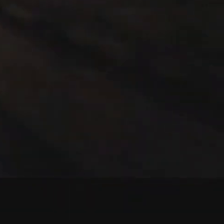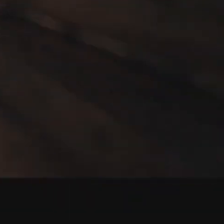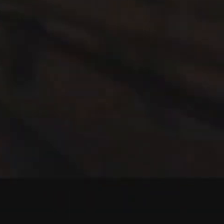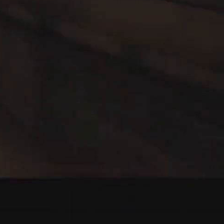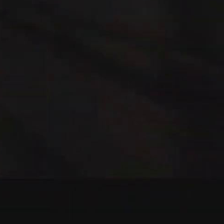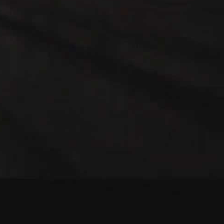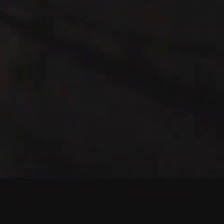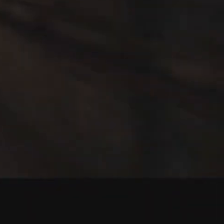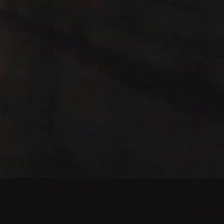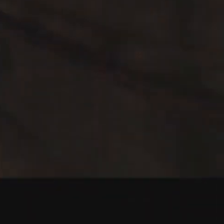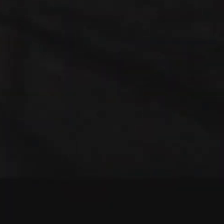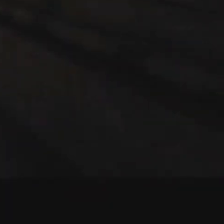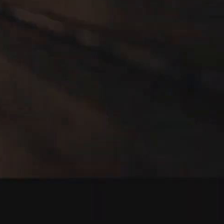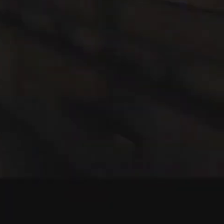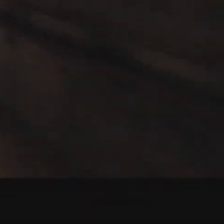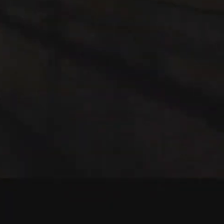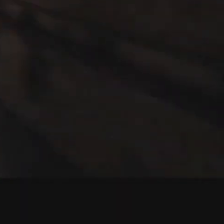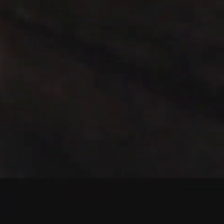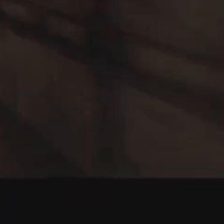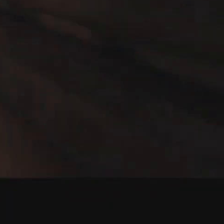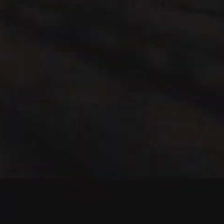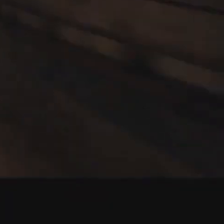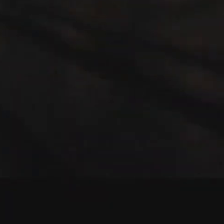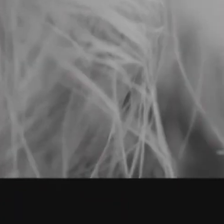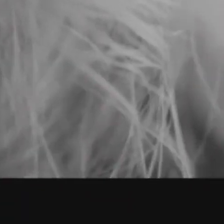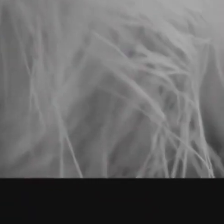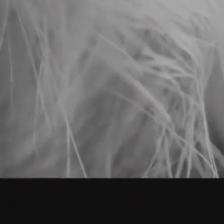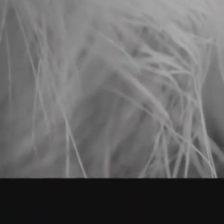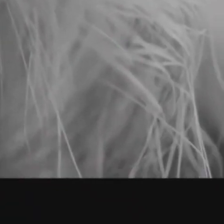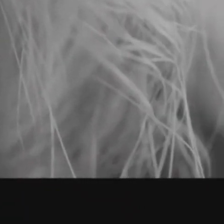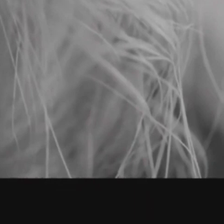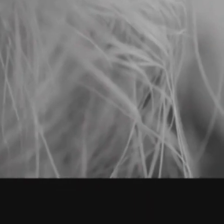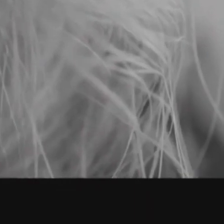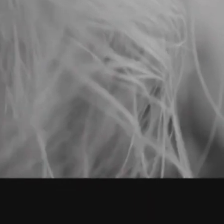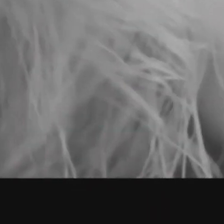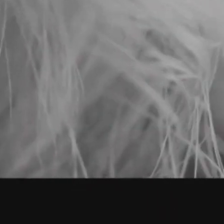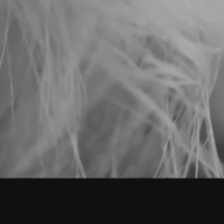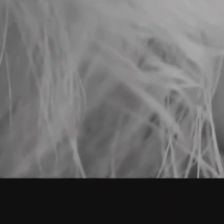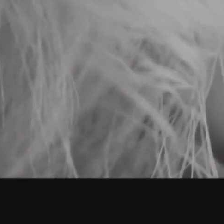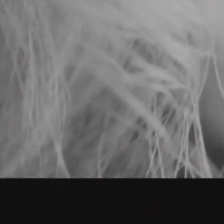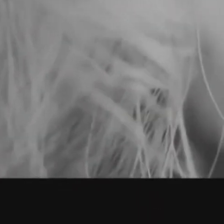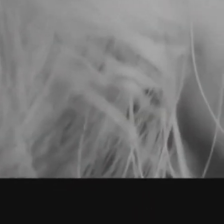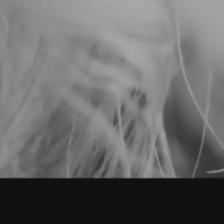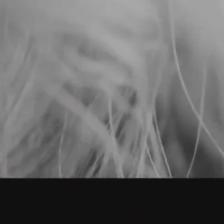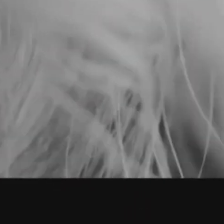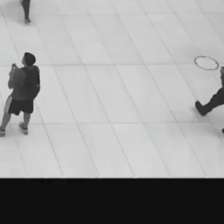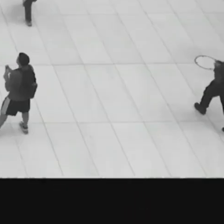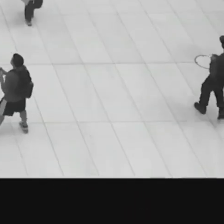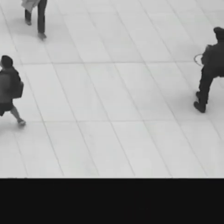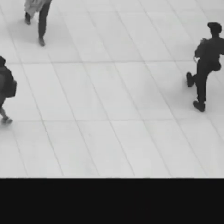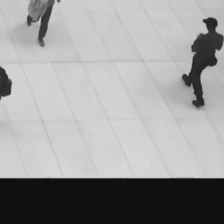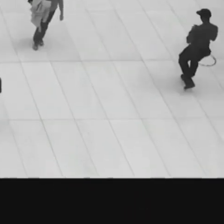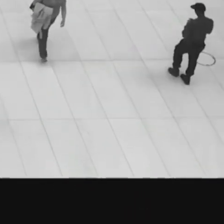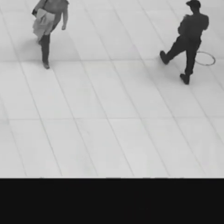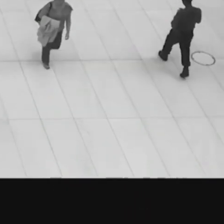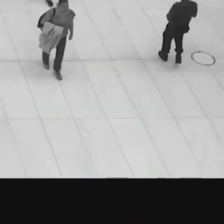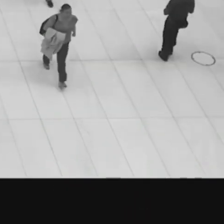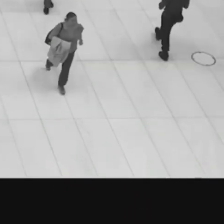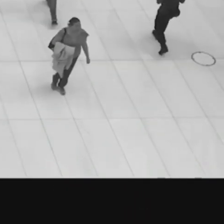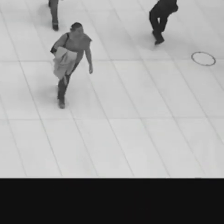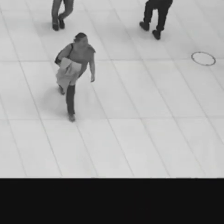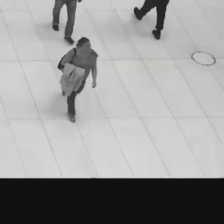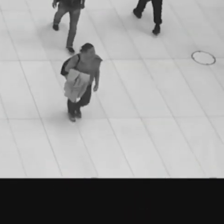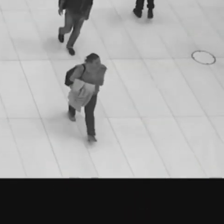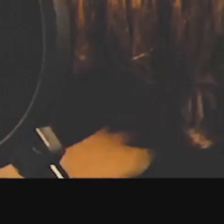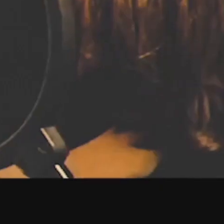Procurando uma estação. Se eu não posso mais nem dormir, o que eu tô fazendo